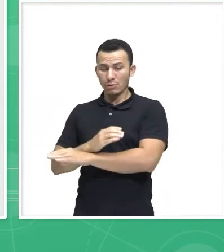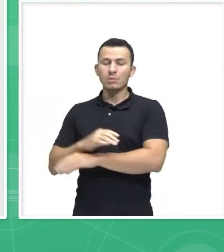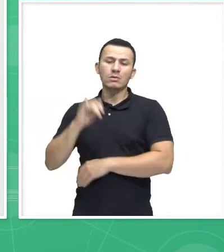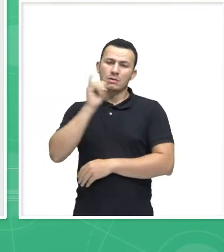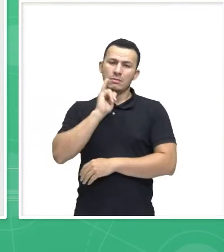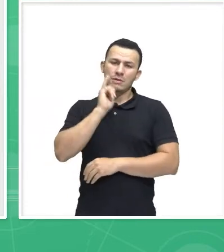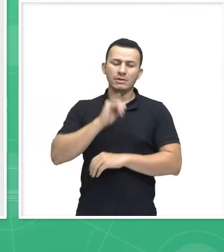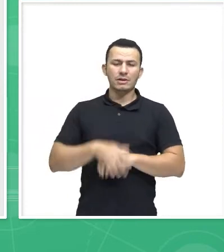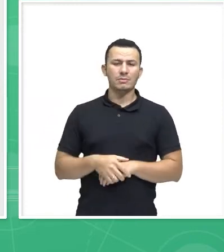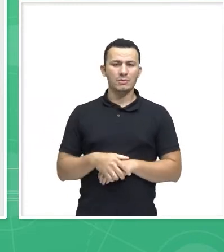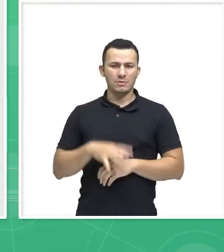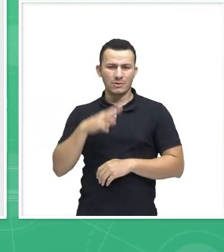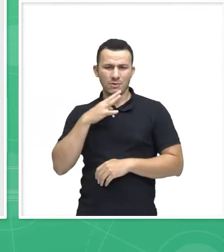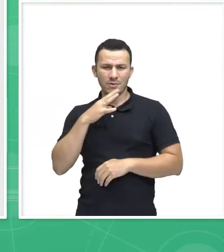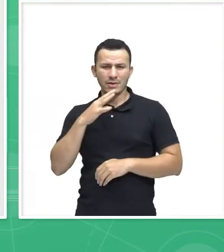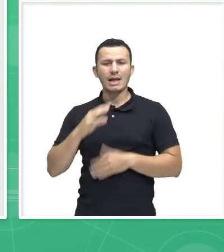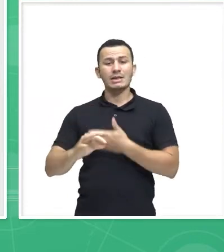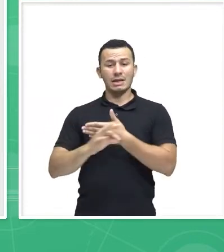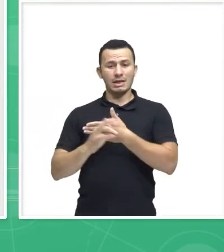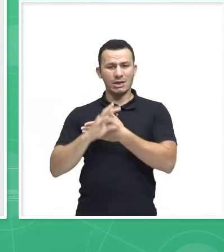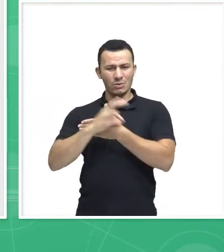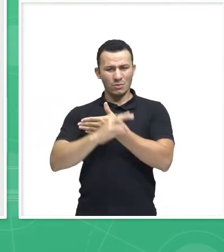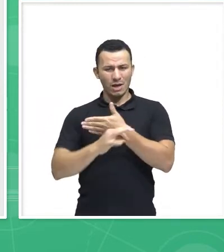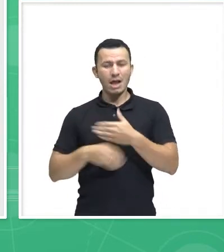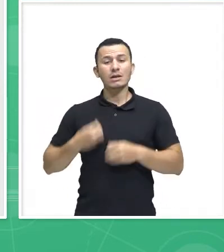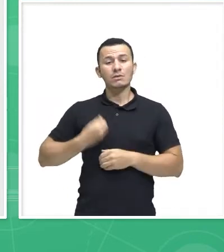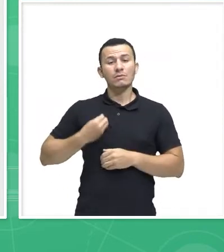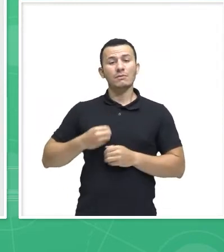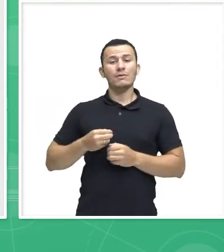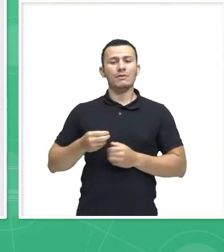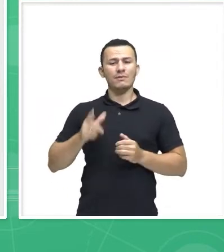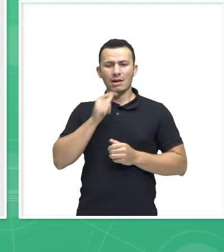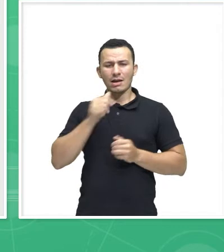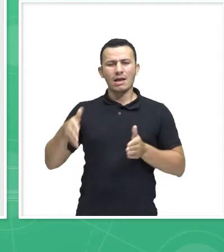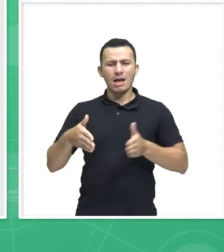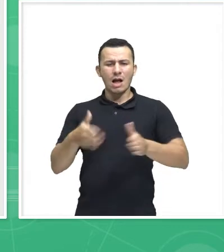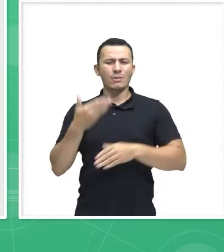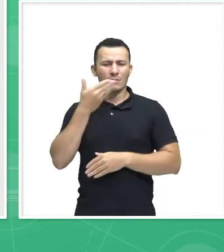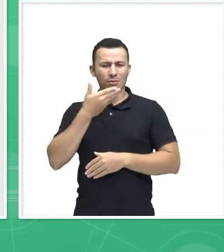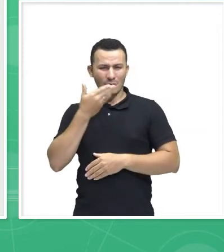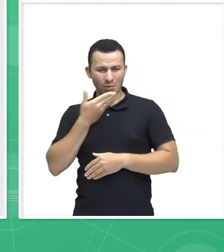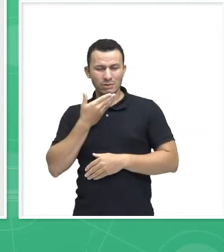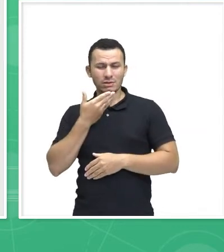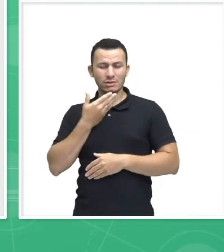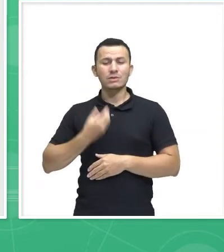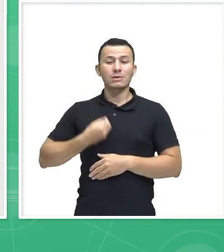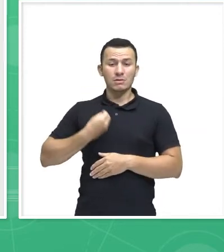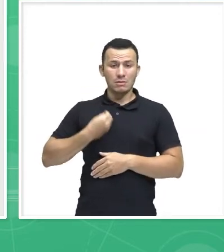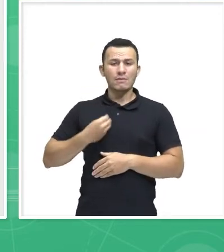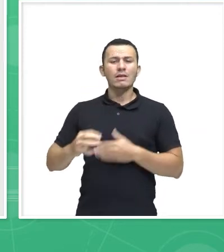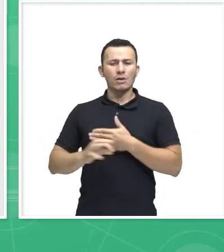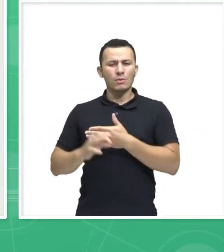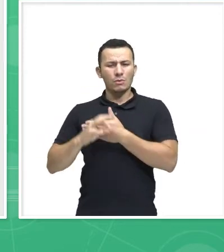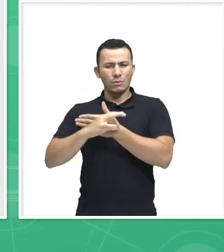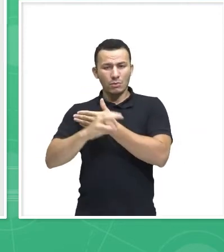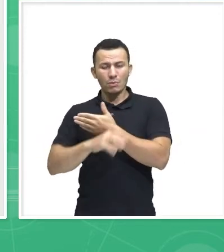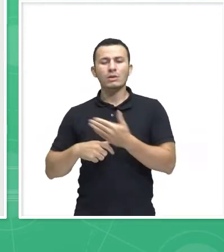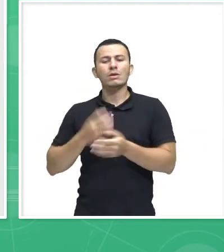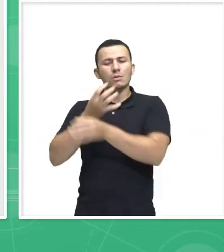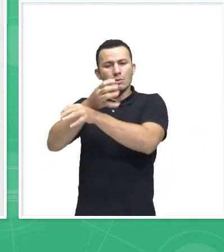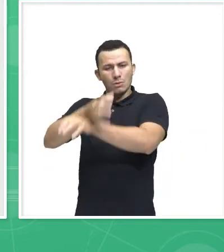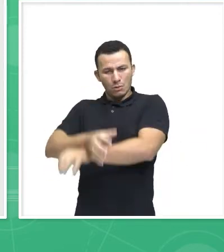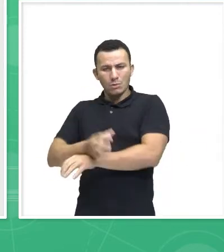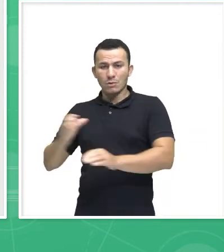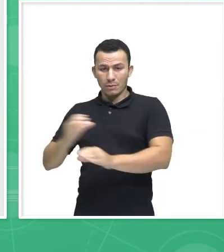exemplo o nosso conhecido Tucunaré é um peixe de água doce é um osteíte é formado ali por é o